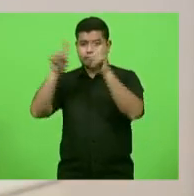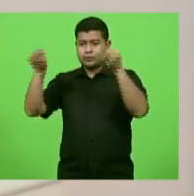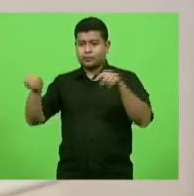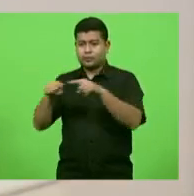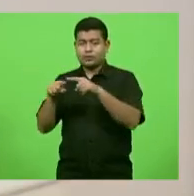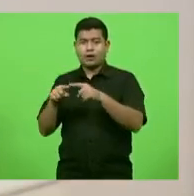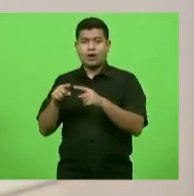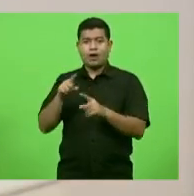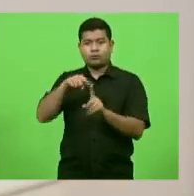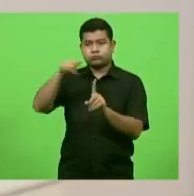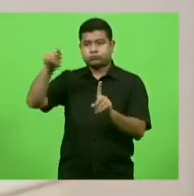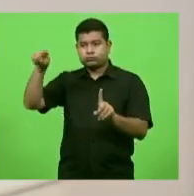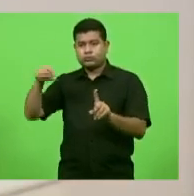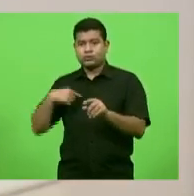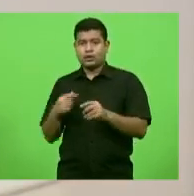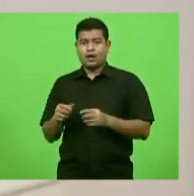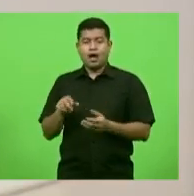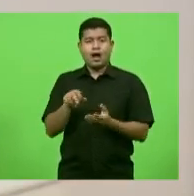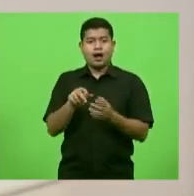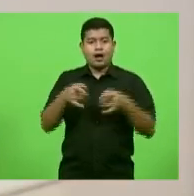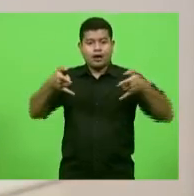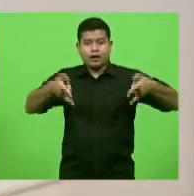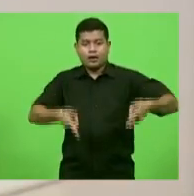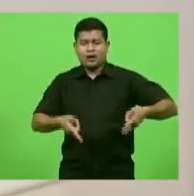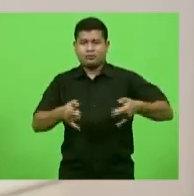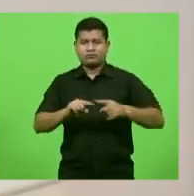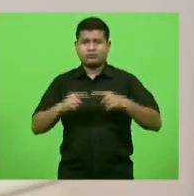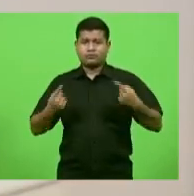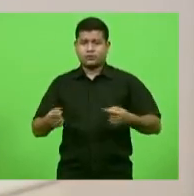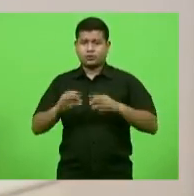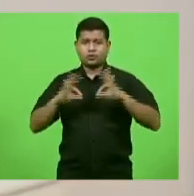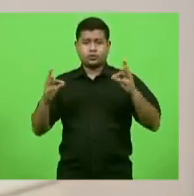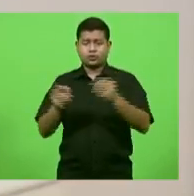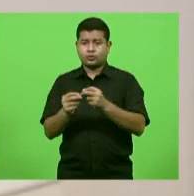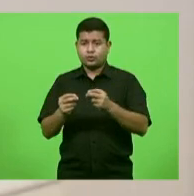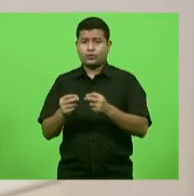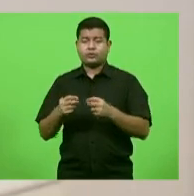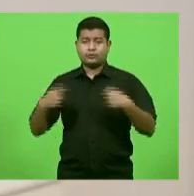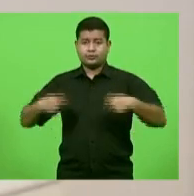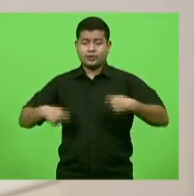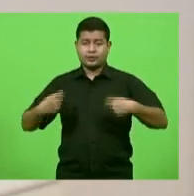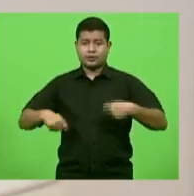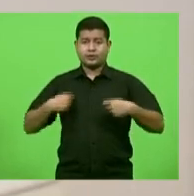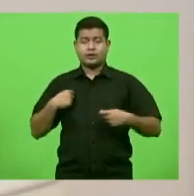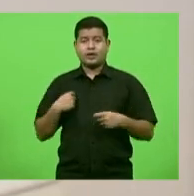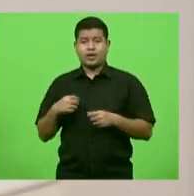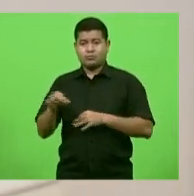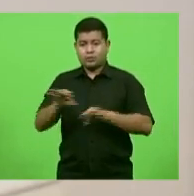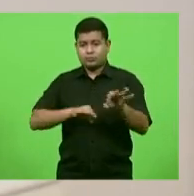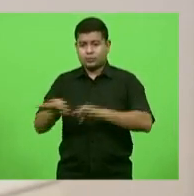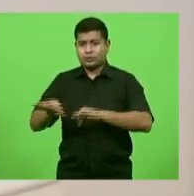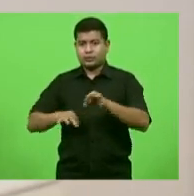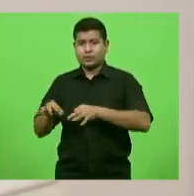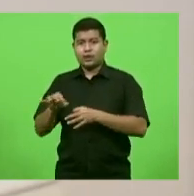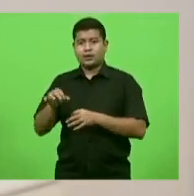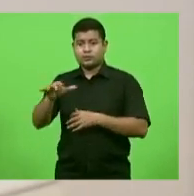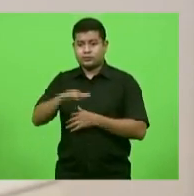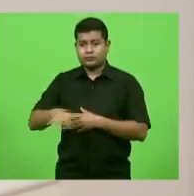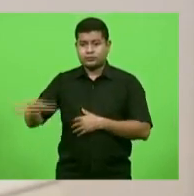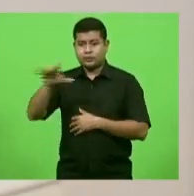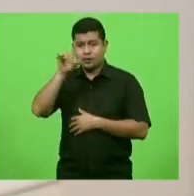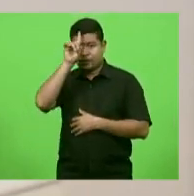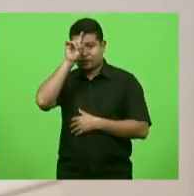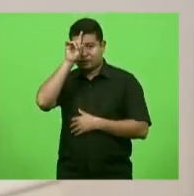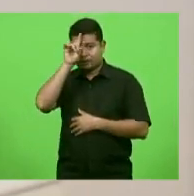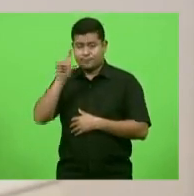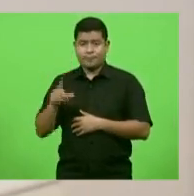multiparâmetros, camas, enfim, todos esses insumos que são necessários à preparação da rede hospitalar, eles estão sendo